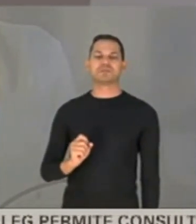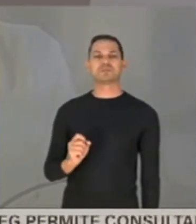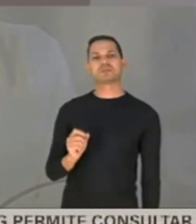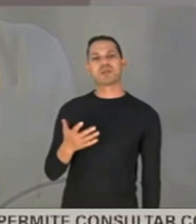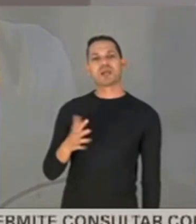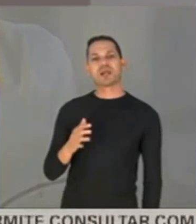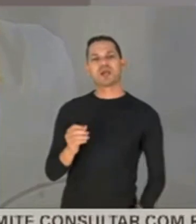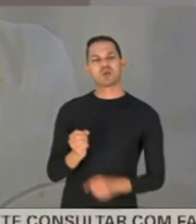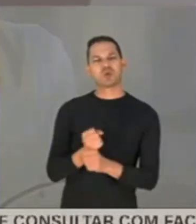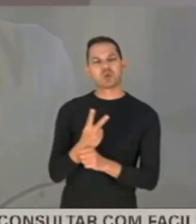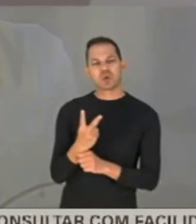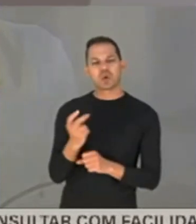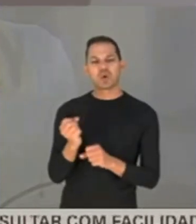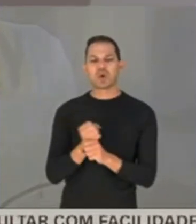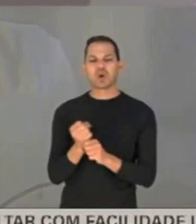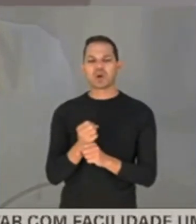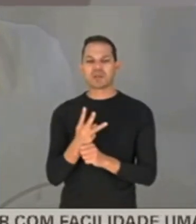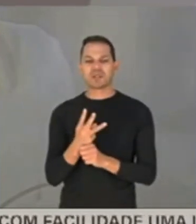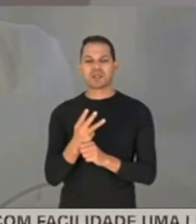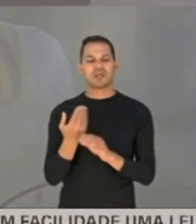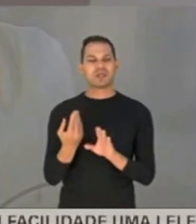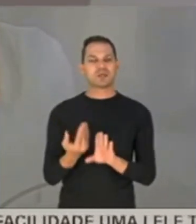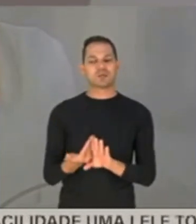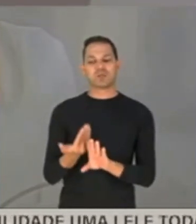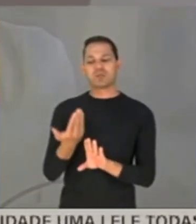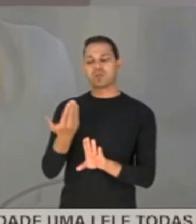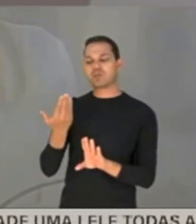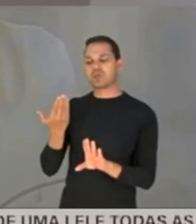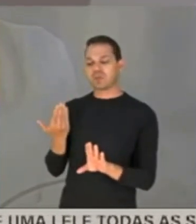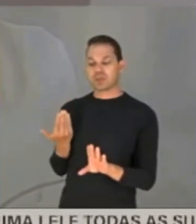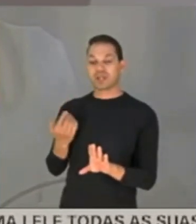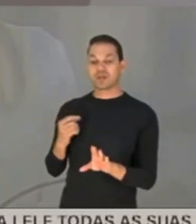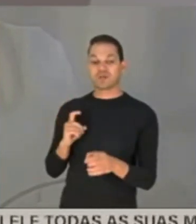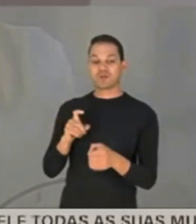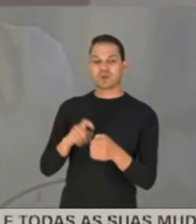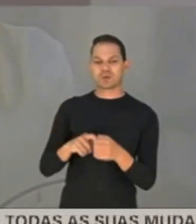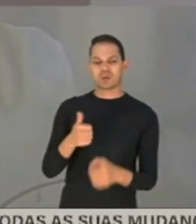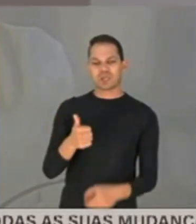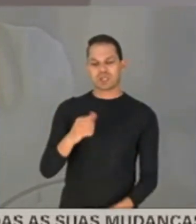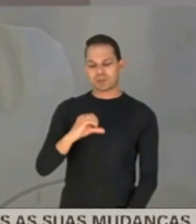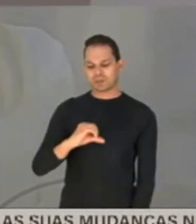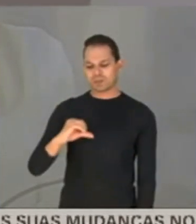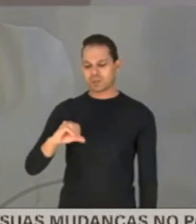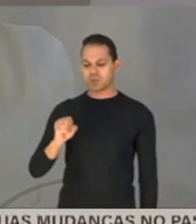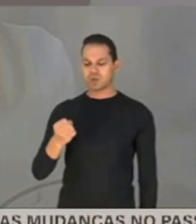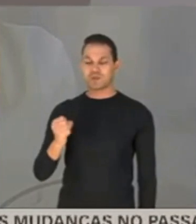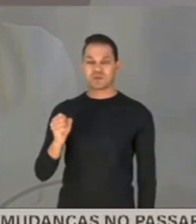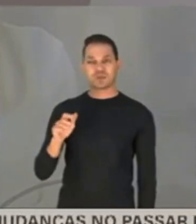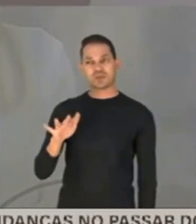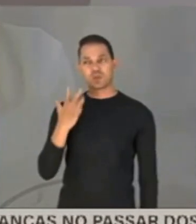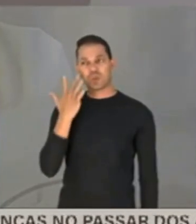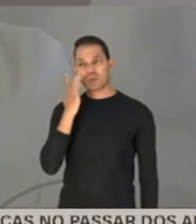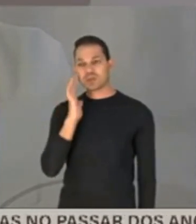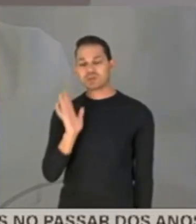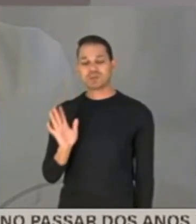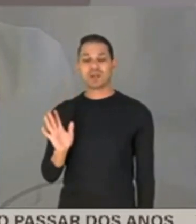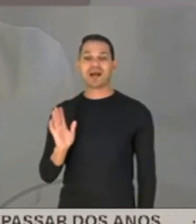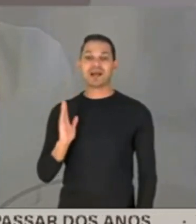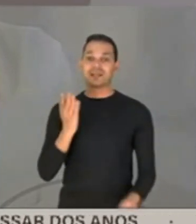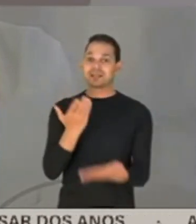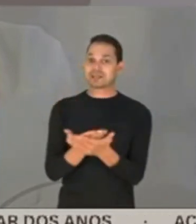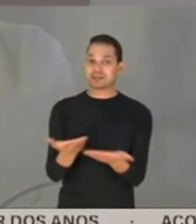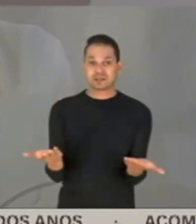uns 2 ou 3 anos ficamos fora na década de 90 e voltamos em 98, se eu não me engano, e estamos até